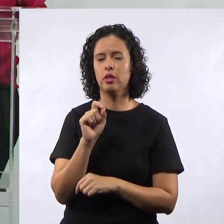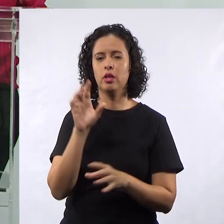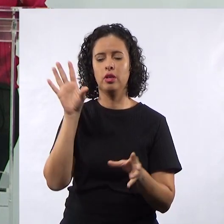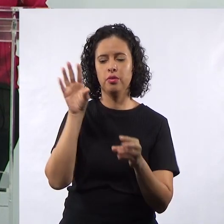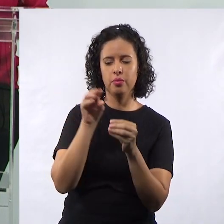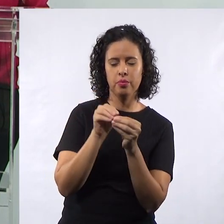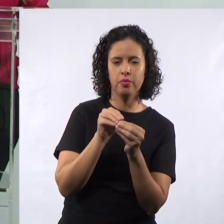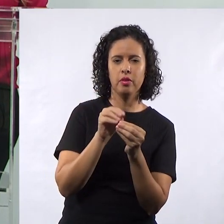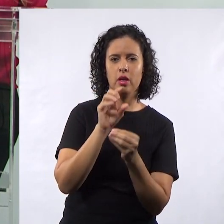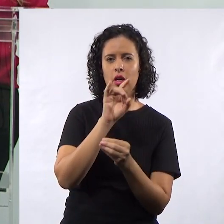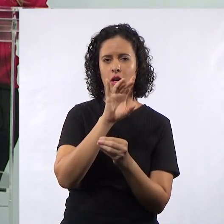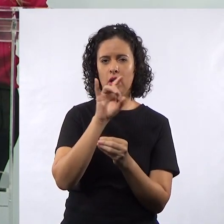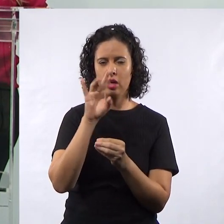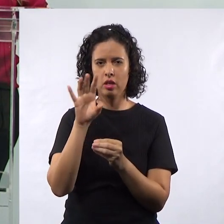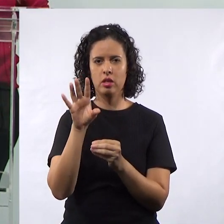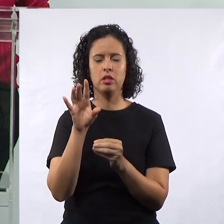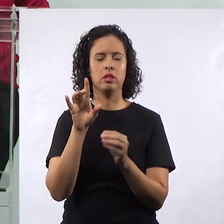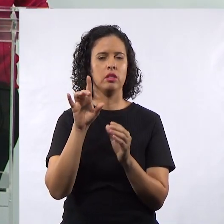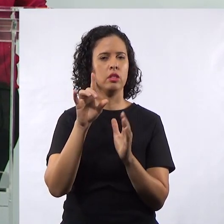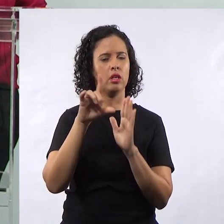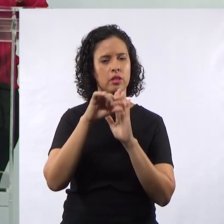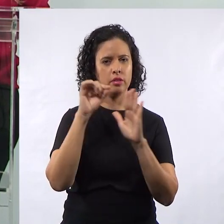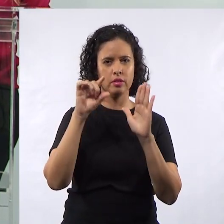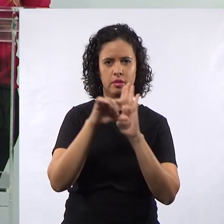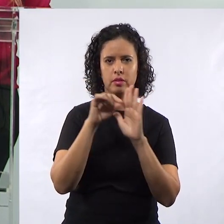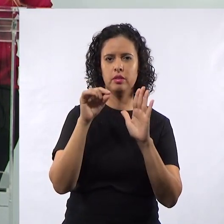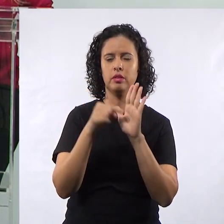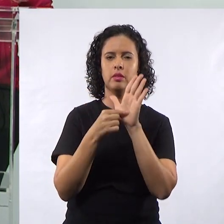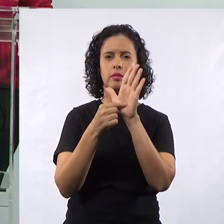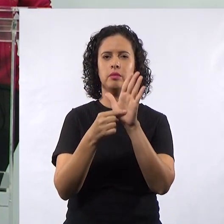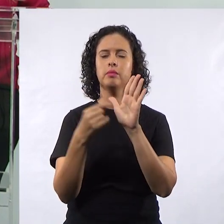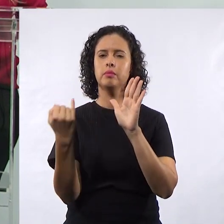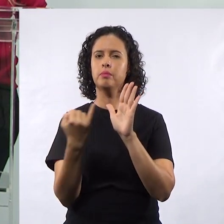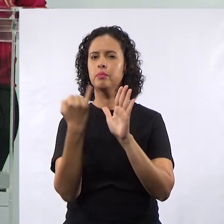o que cada artigo vai trazer. É de extrema importância,